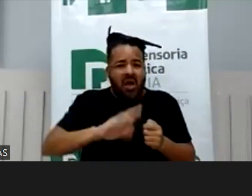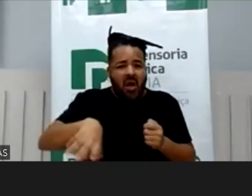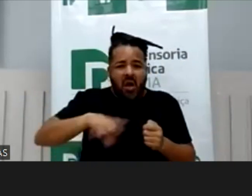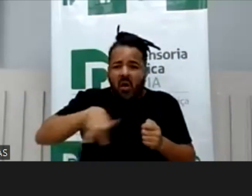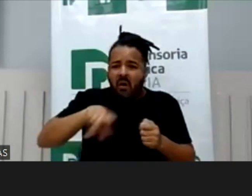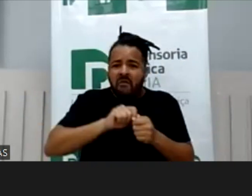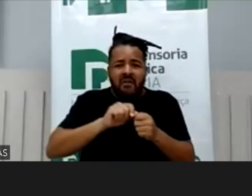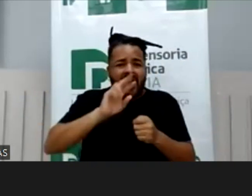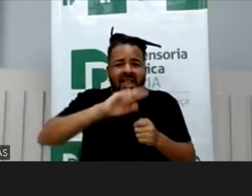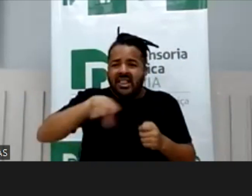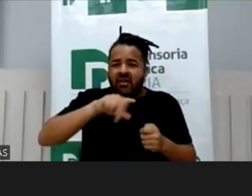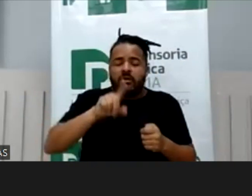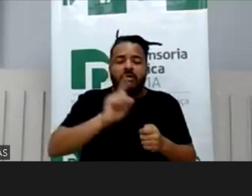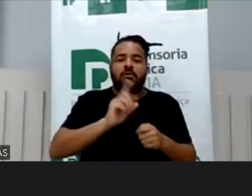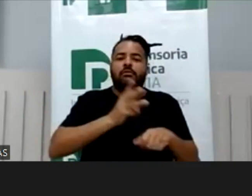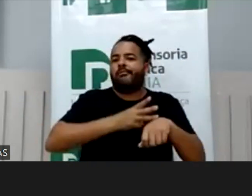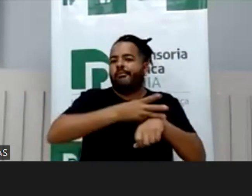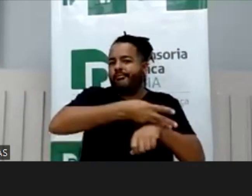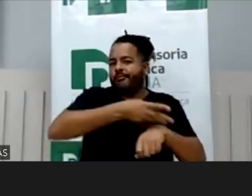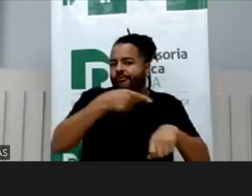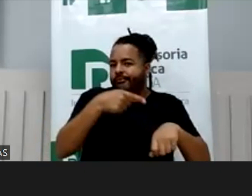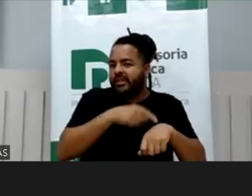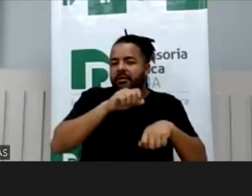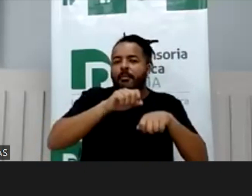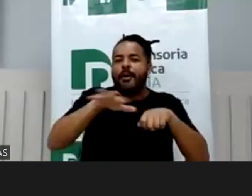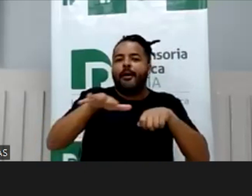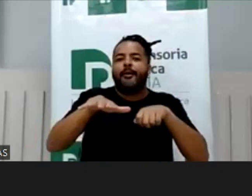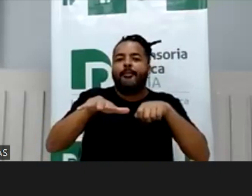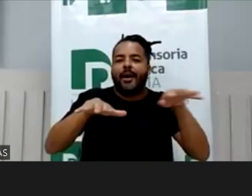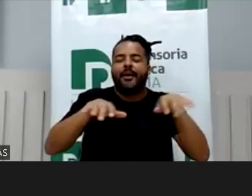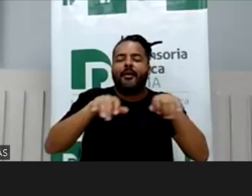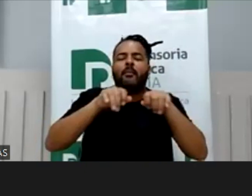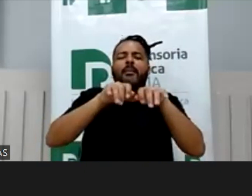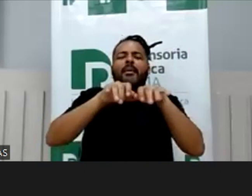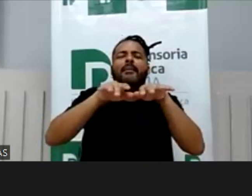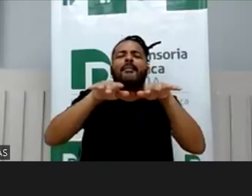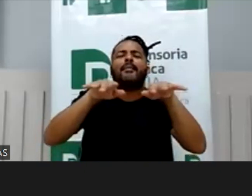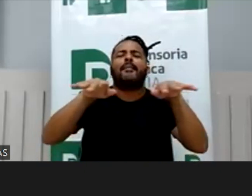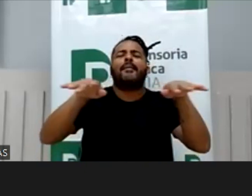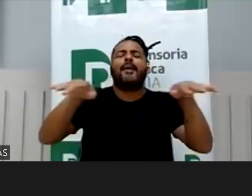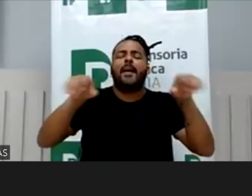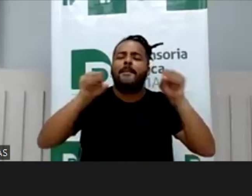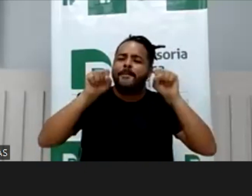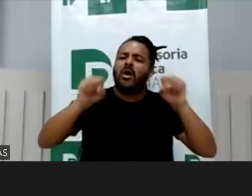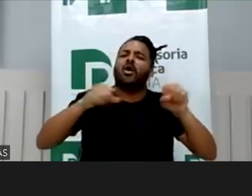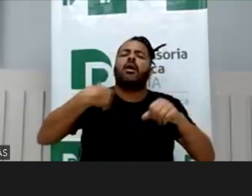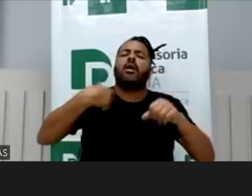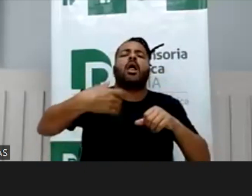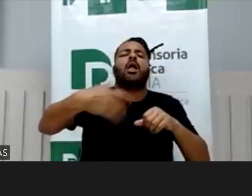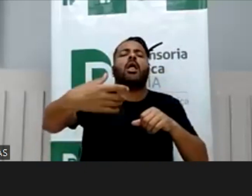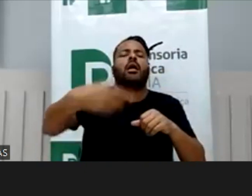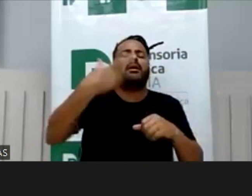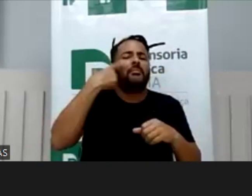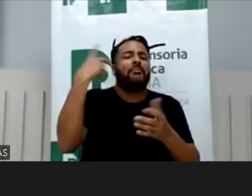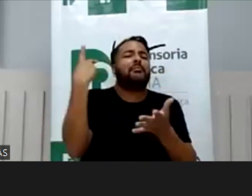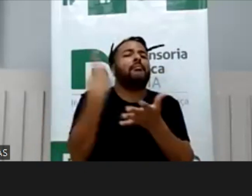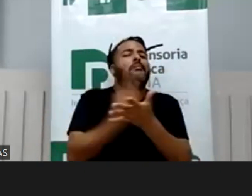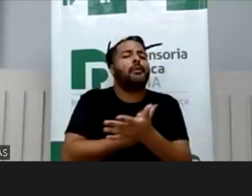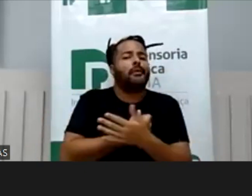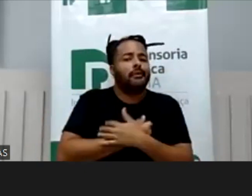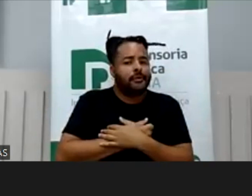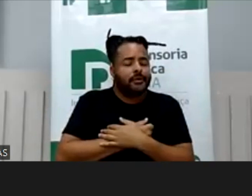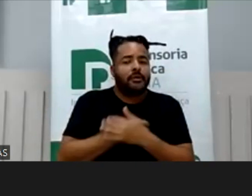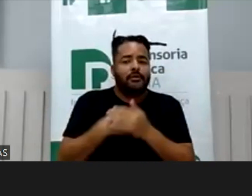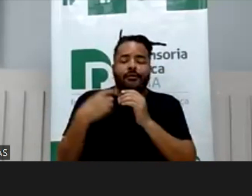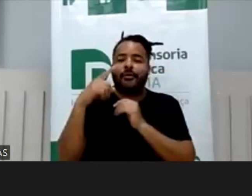até por WhatsApp, os compartilhamentos que a gente faz, gente, podem ter consequências, sabe, eu tive meu WhatsApp clonado,